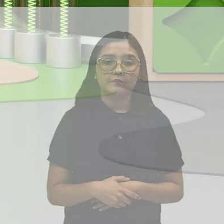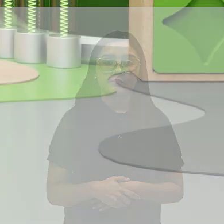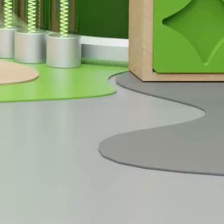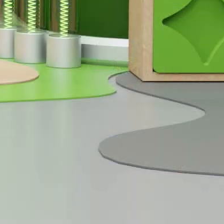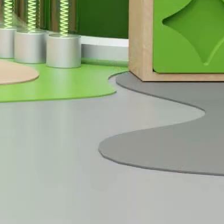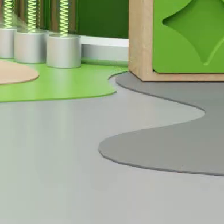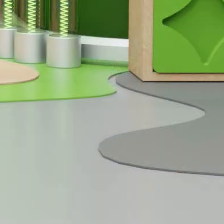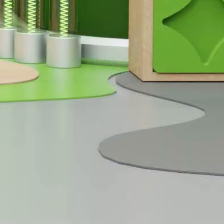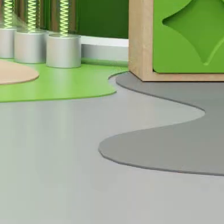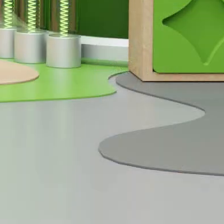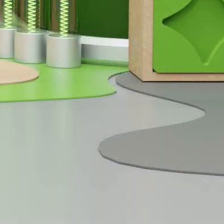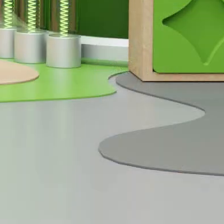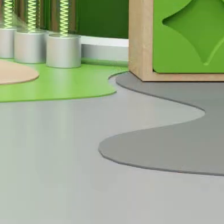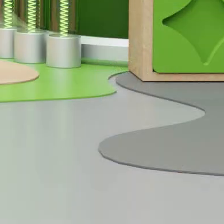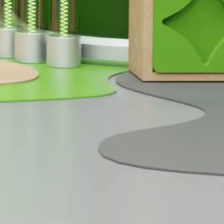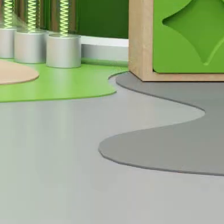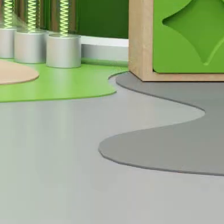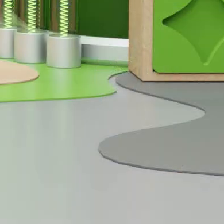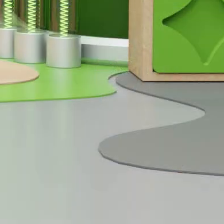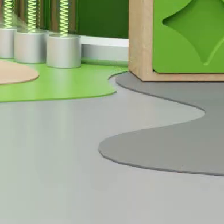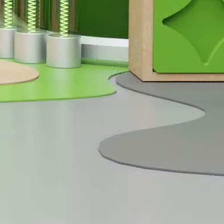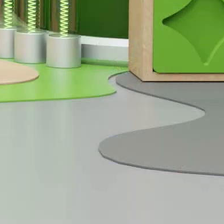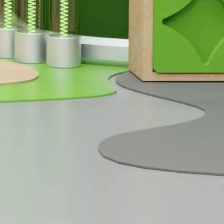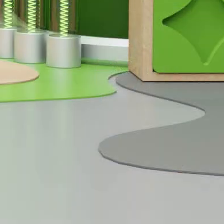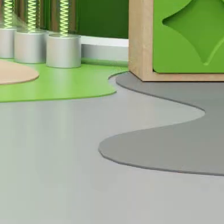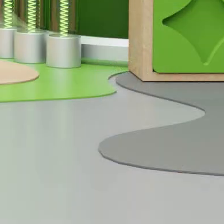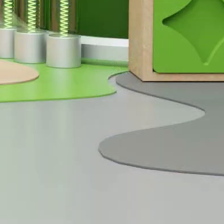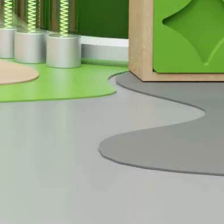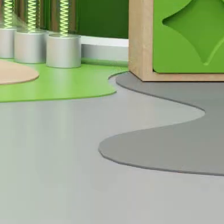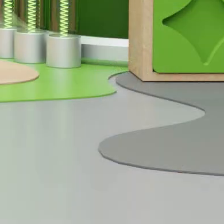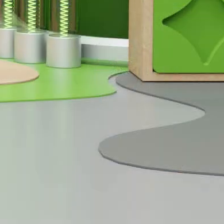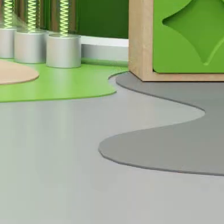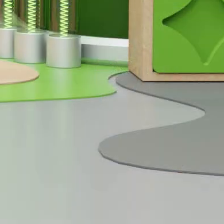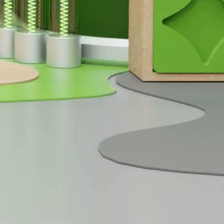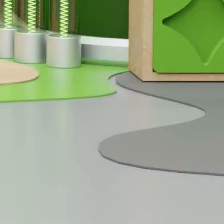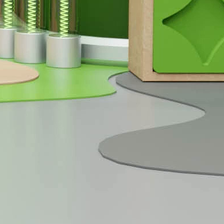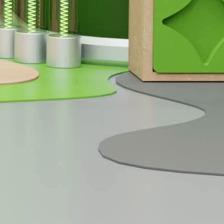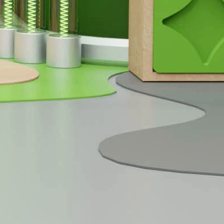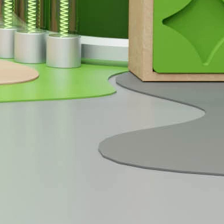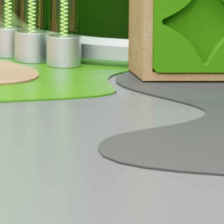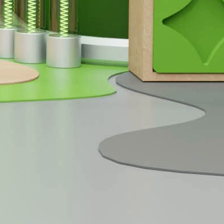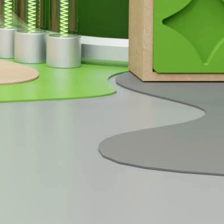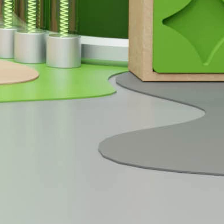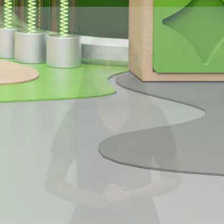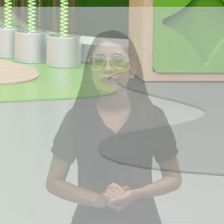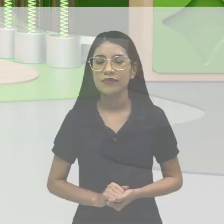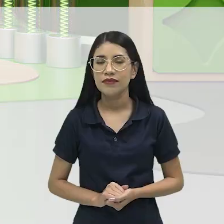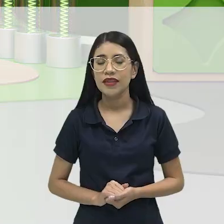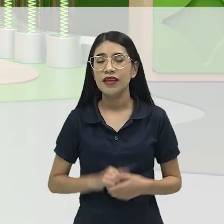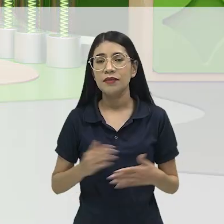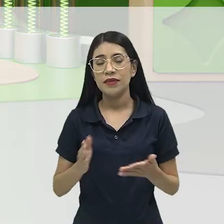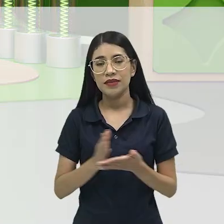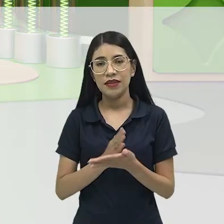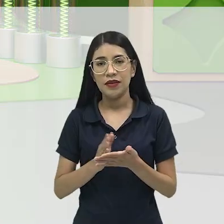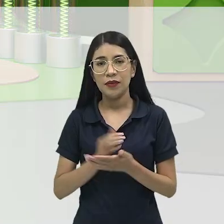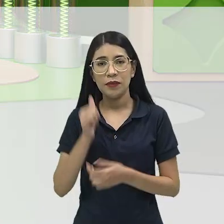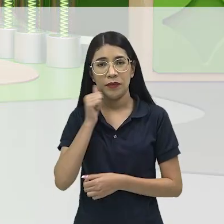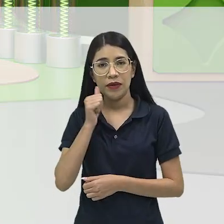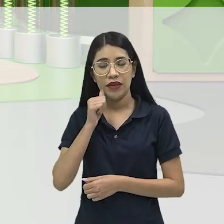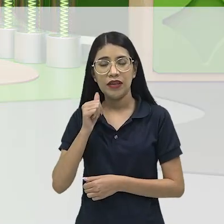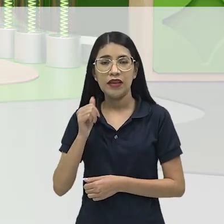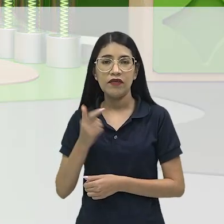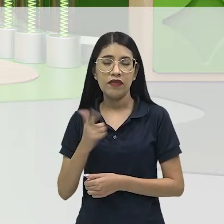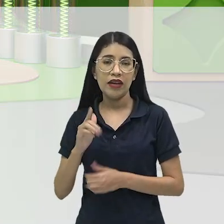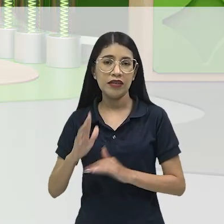lembrar que isso não vai acontecer de maneira igual para todo mundo. Vai ter meninas que vão se desenvolver mais rápido